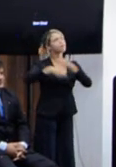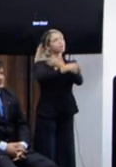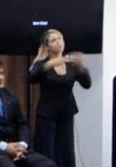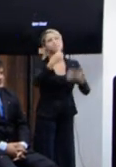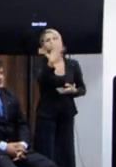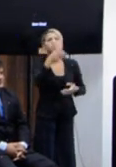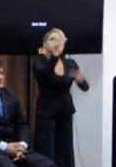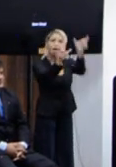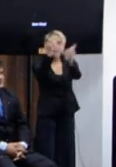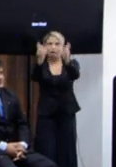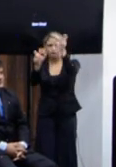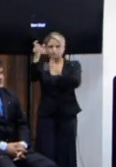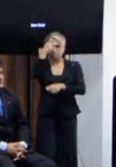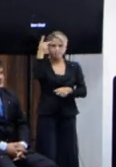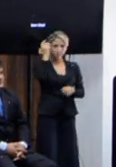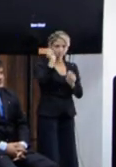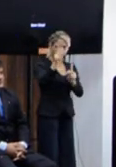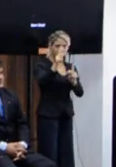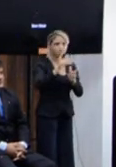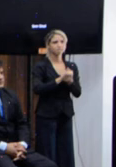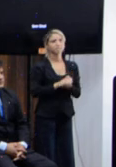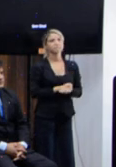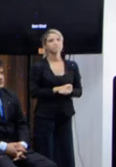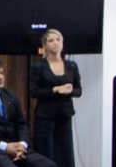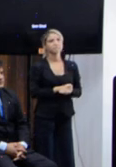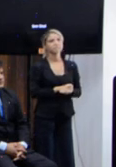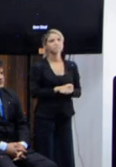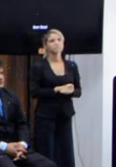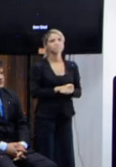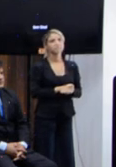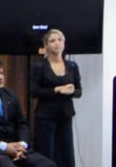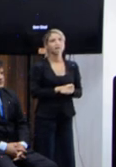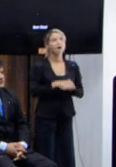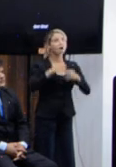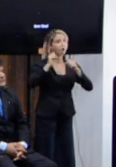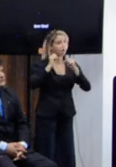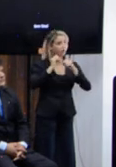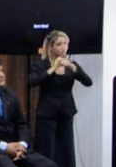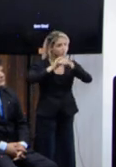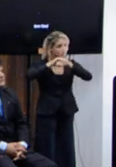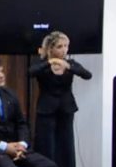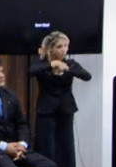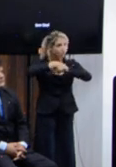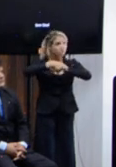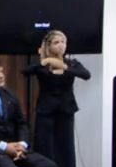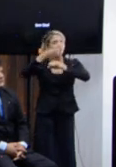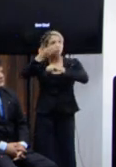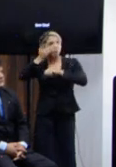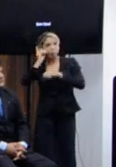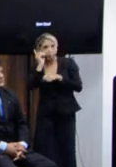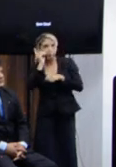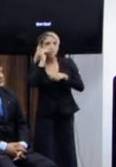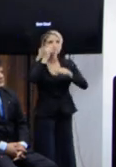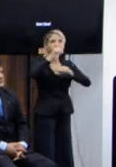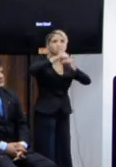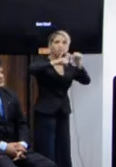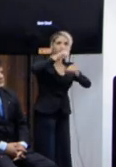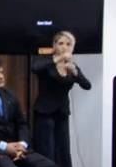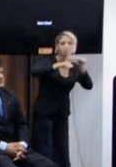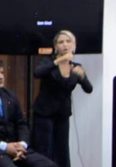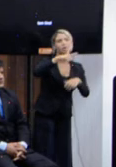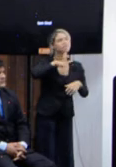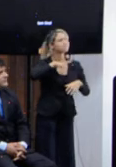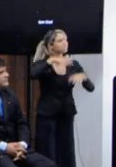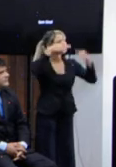cada um de vocês. Obrigado. A noite de ontem foi uma noite de virada e, de fato, é o que a gente deseja